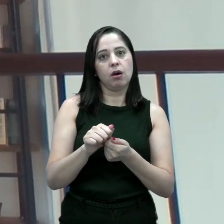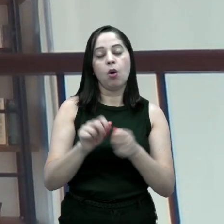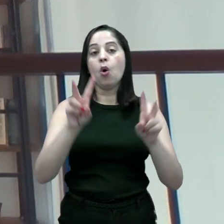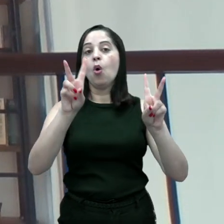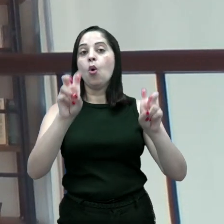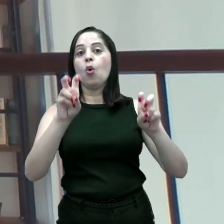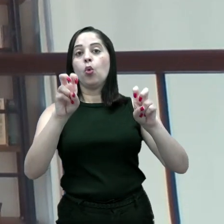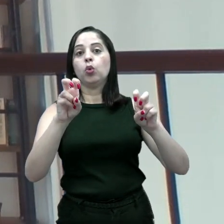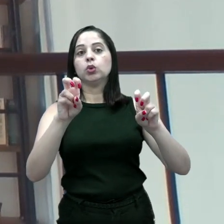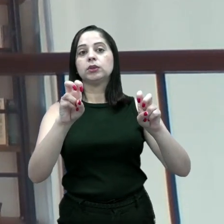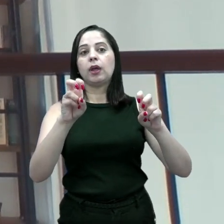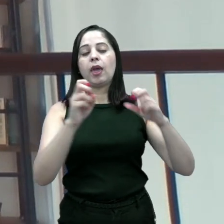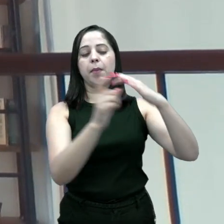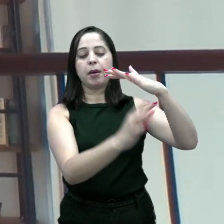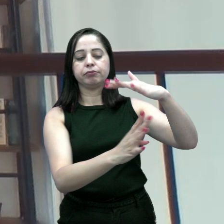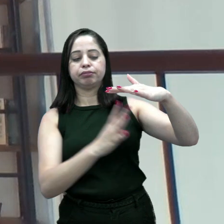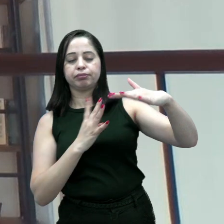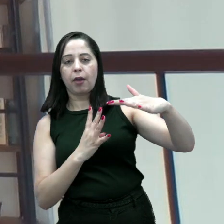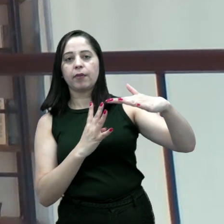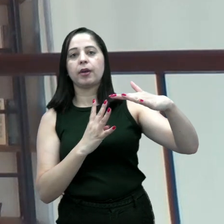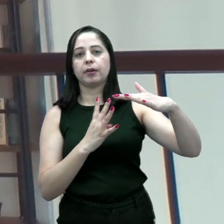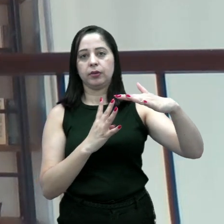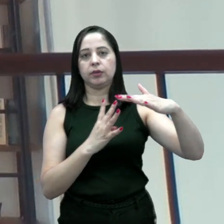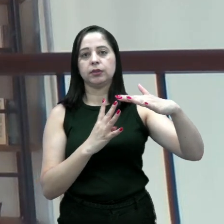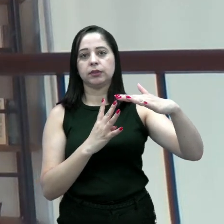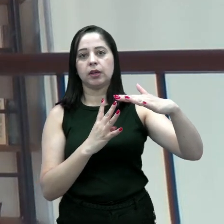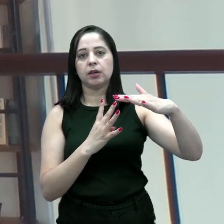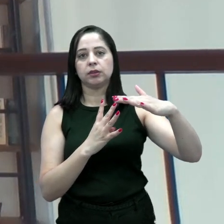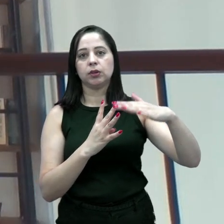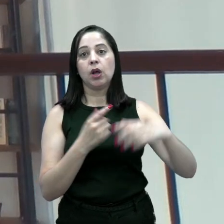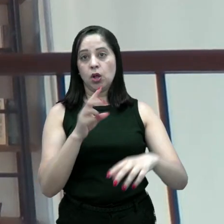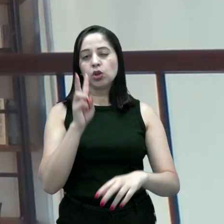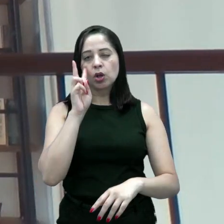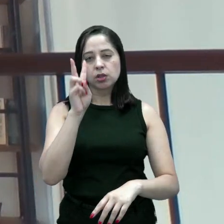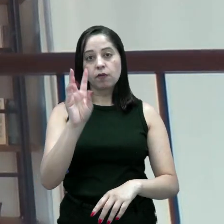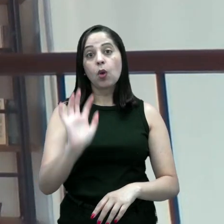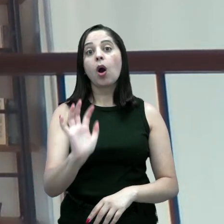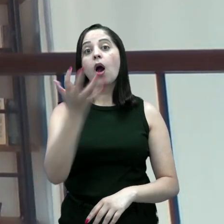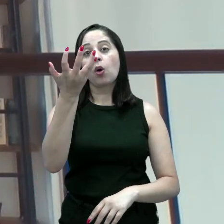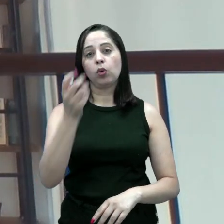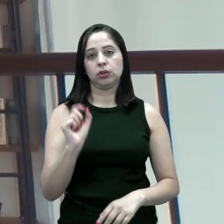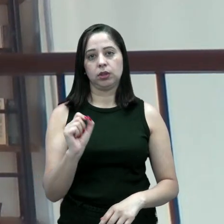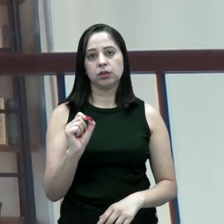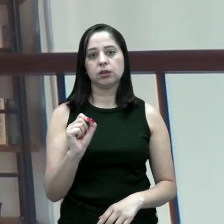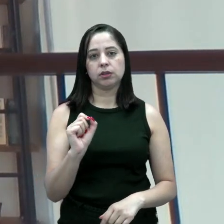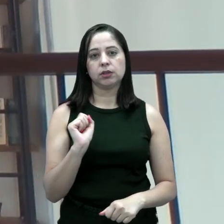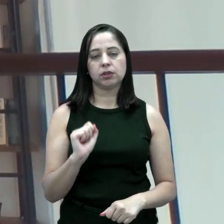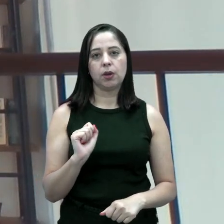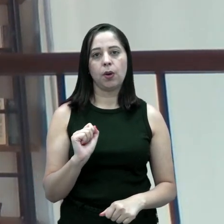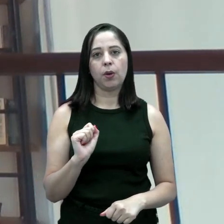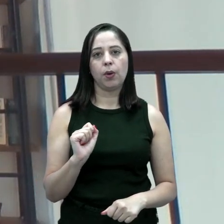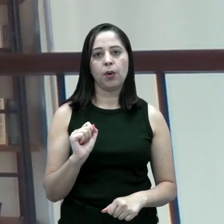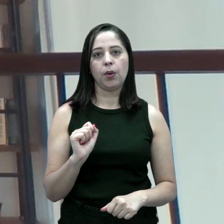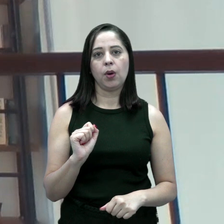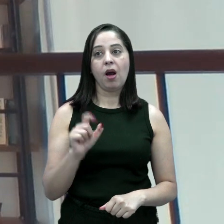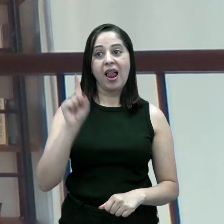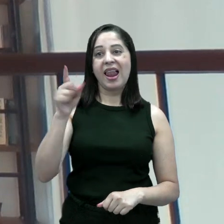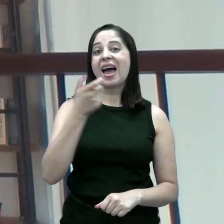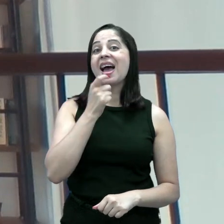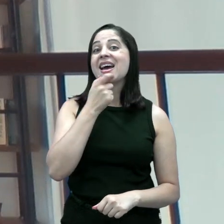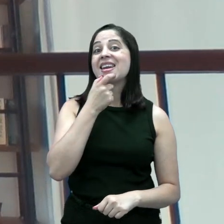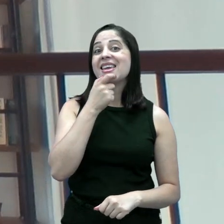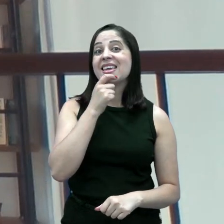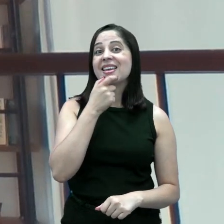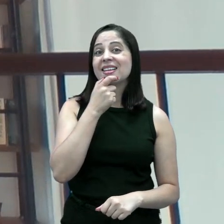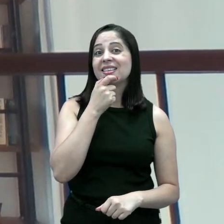imigrações e tudo mais, né? A gente viu recente a questão envolvendo aí a Inglaterra, que está